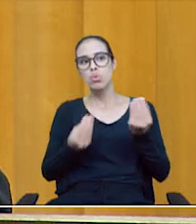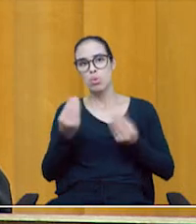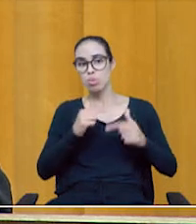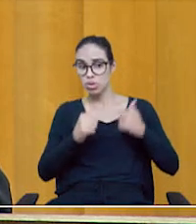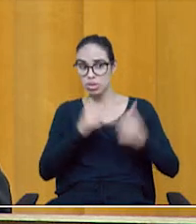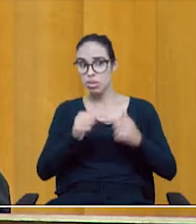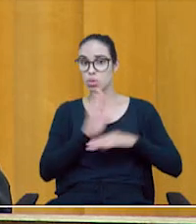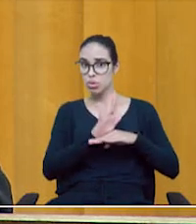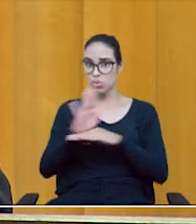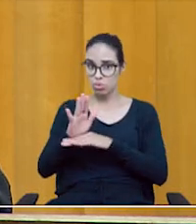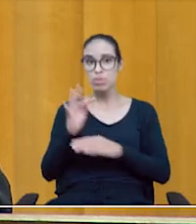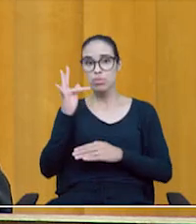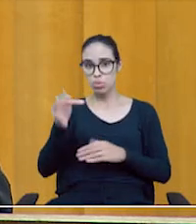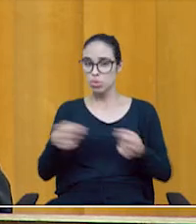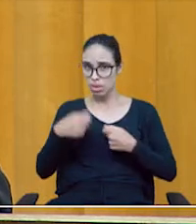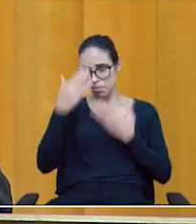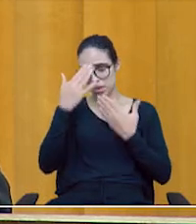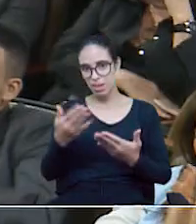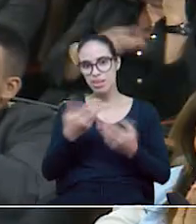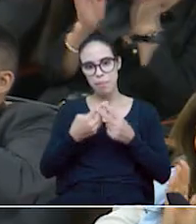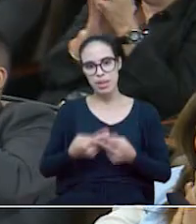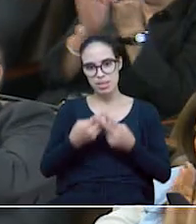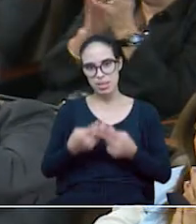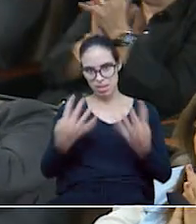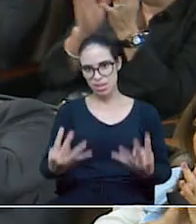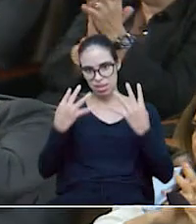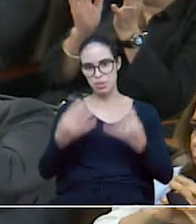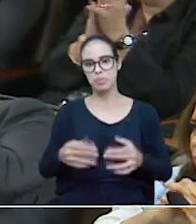nós. Muito obrigado pela paciência e atenção de todos.